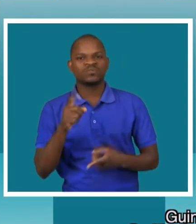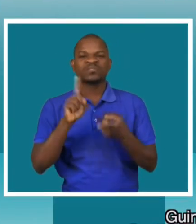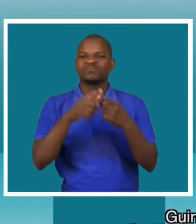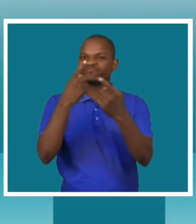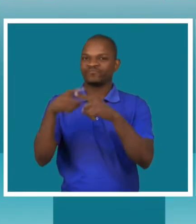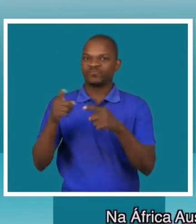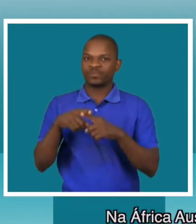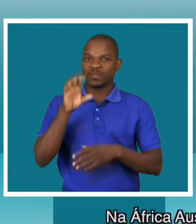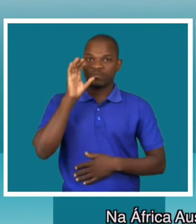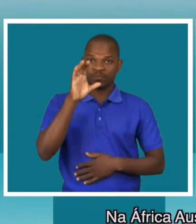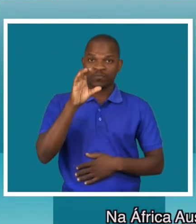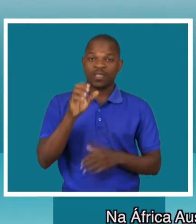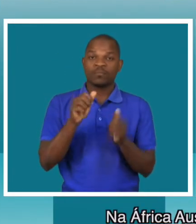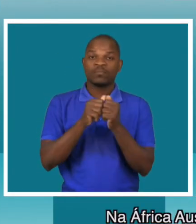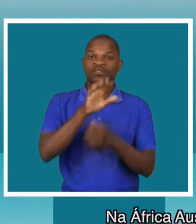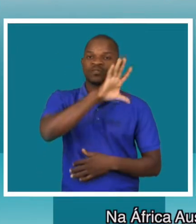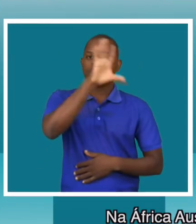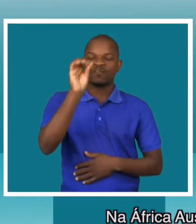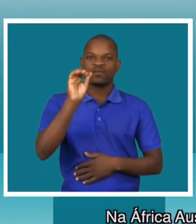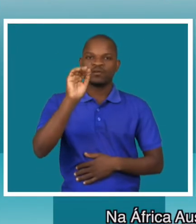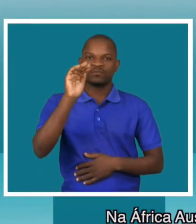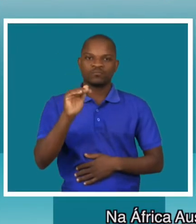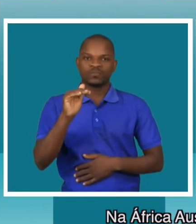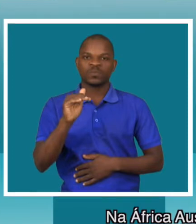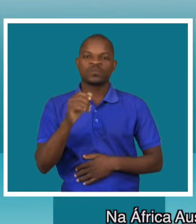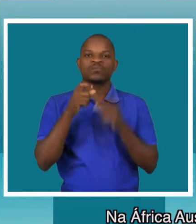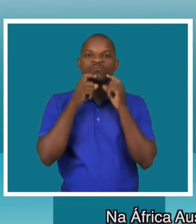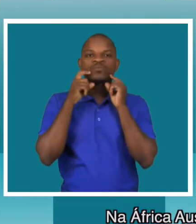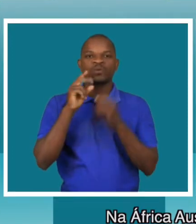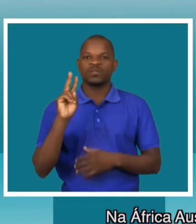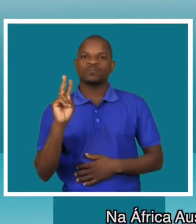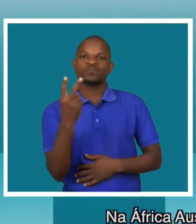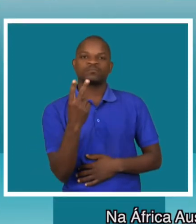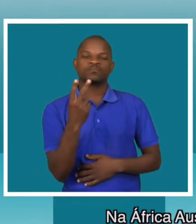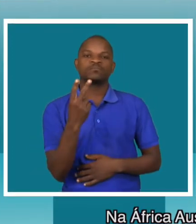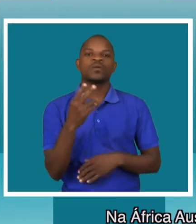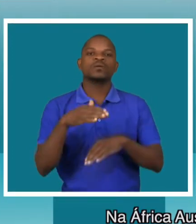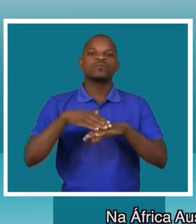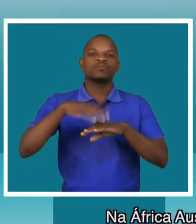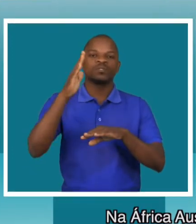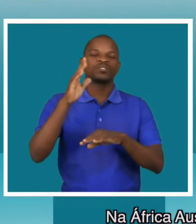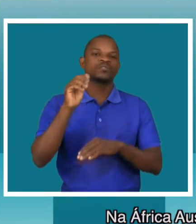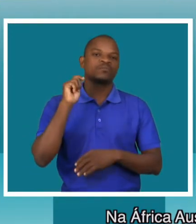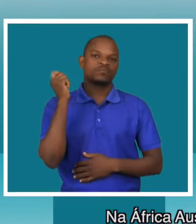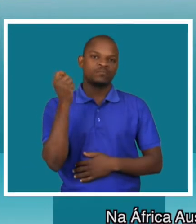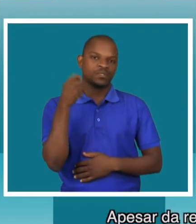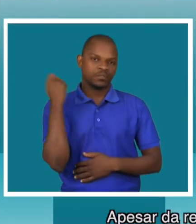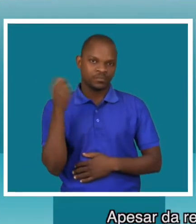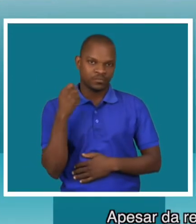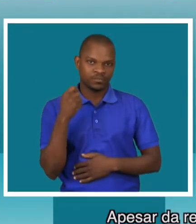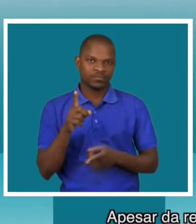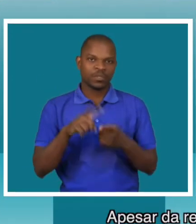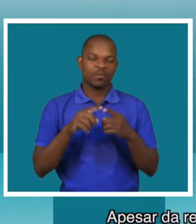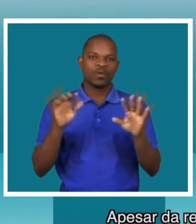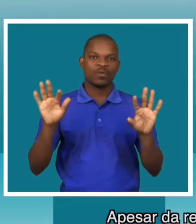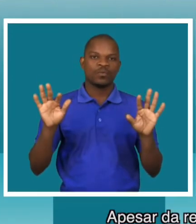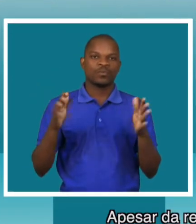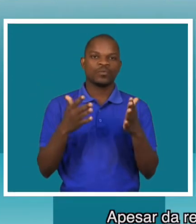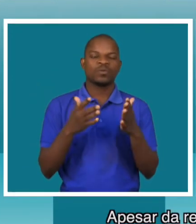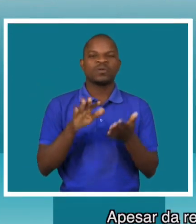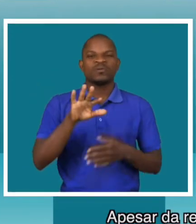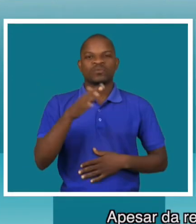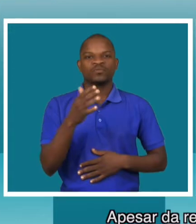Madagascar. A nível da África Austral, Moçambique encontra-se na segunda posição, ficando atrás do Malawi. Apesar da redução de 25